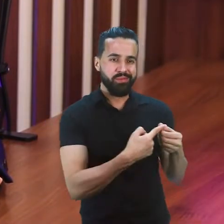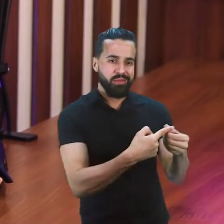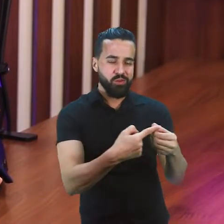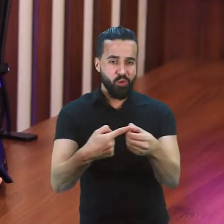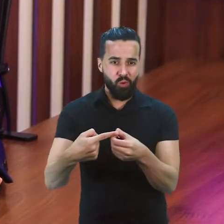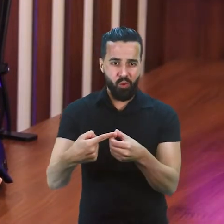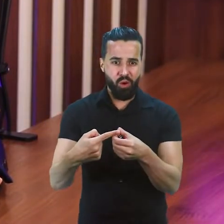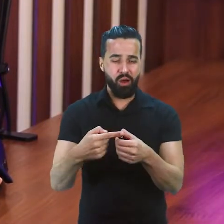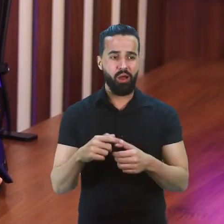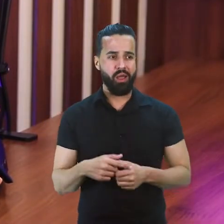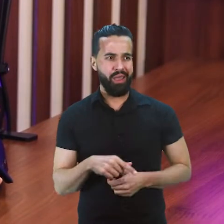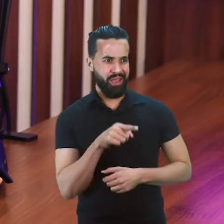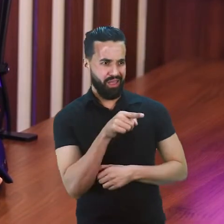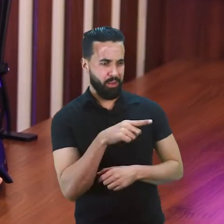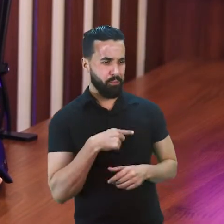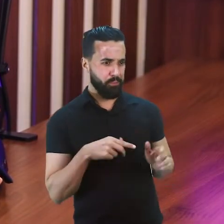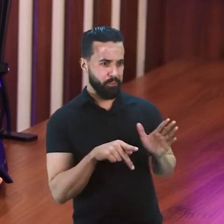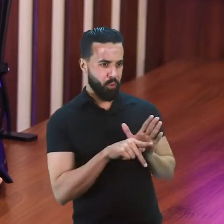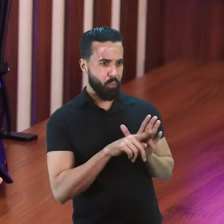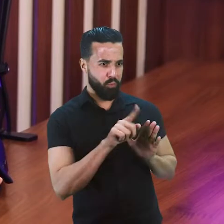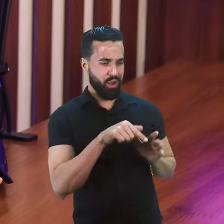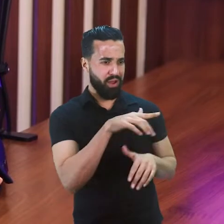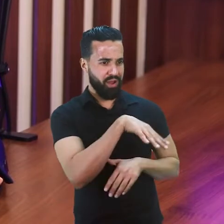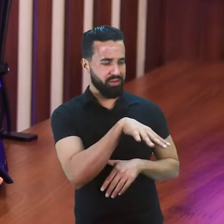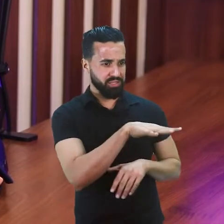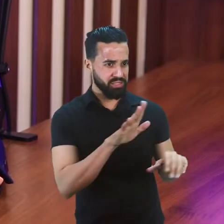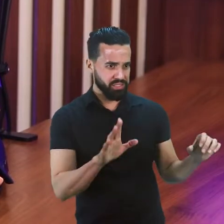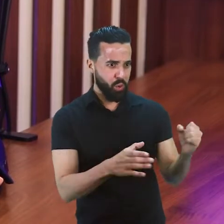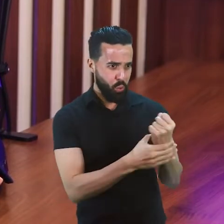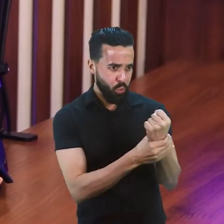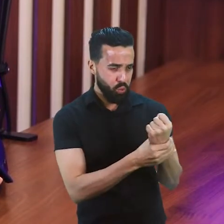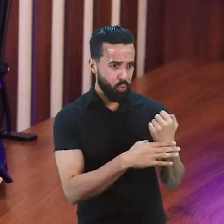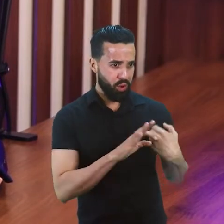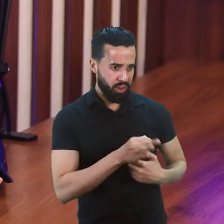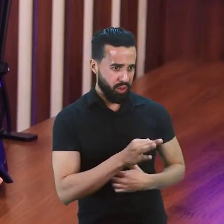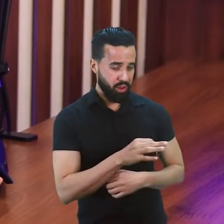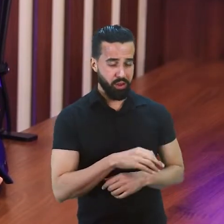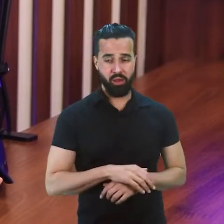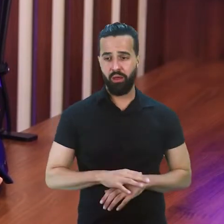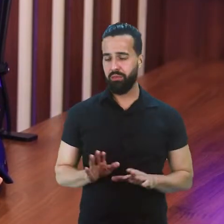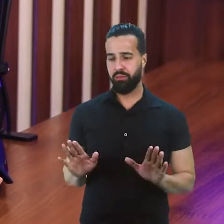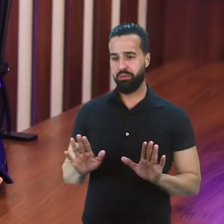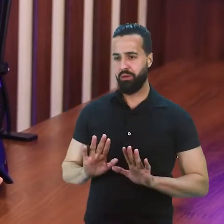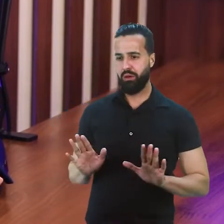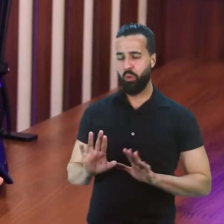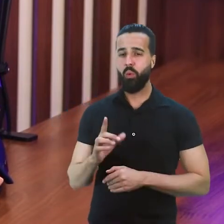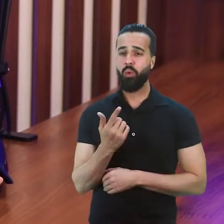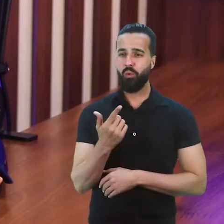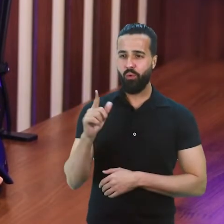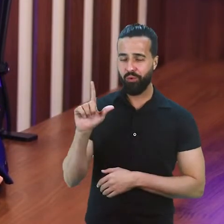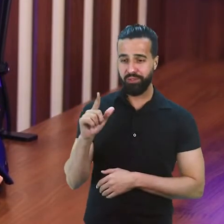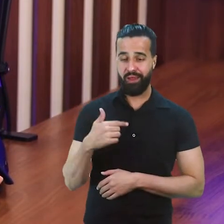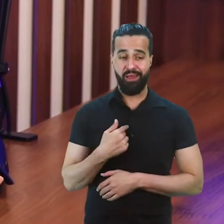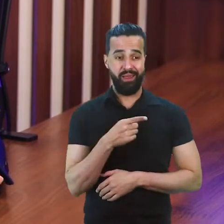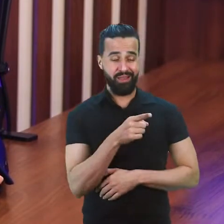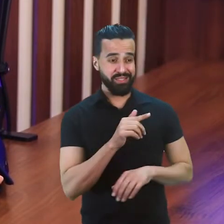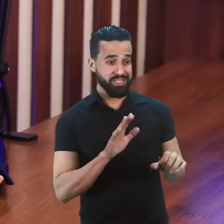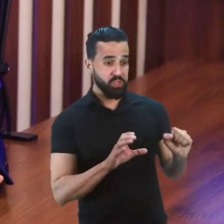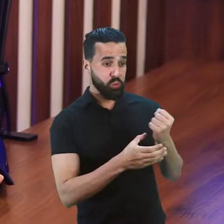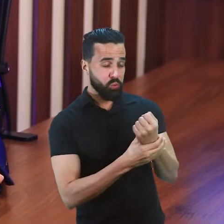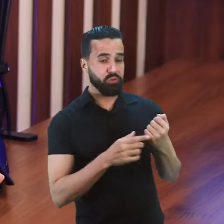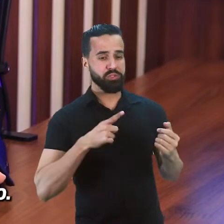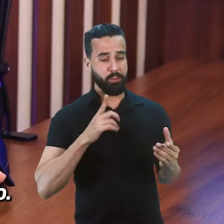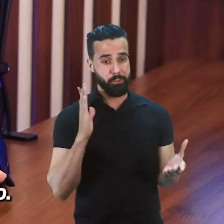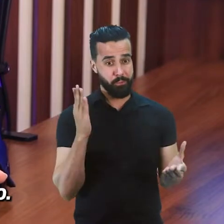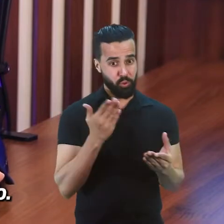era pelos seguros de saúde? Não. Aí já era consultora. Tinha passado essa fase? Estava encerrando. A gente tinha alguns processos ainda